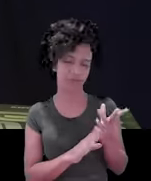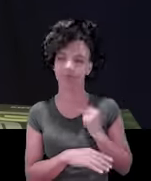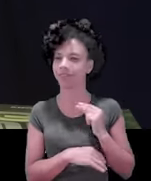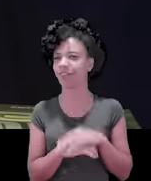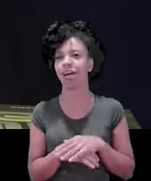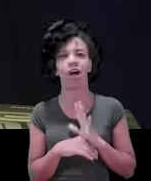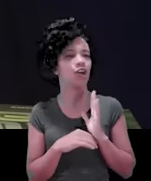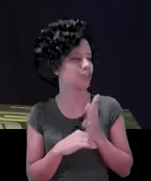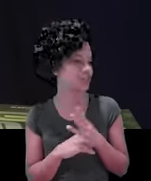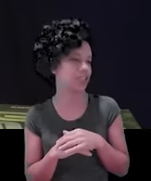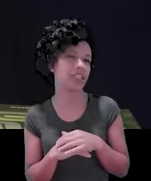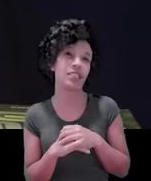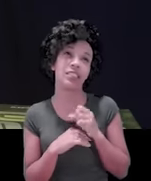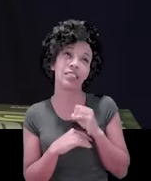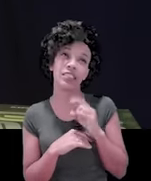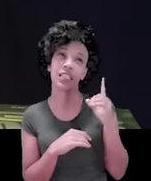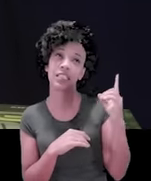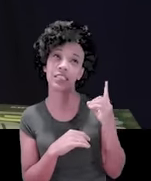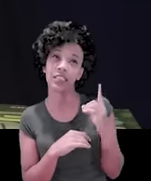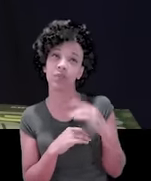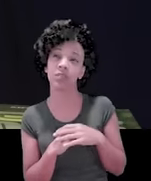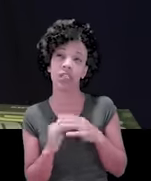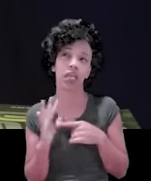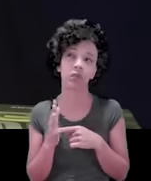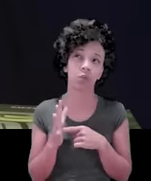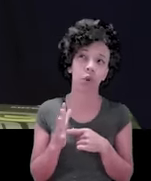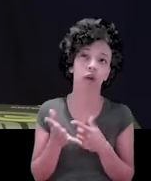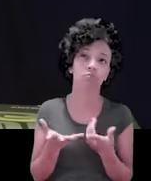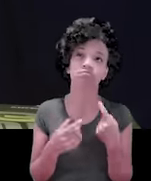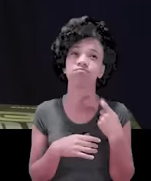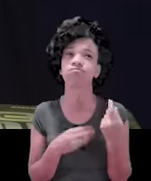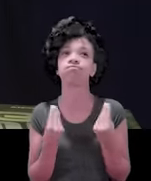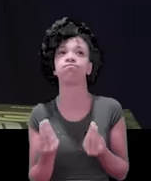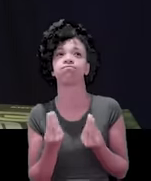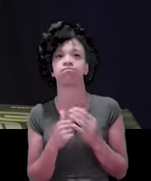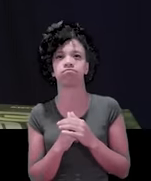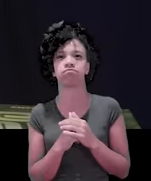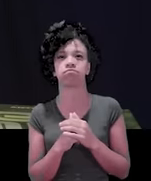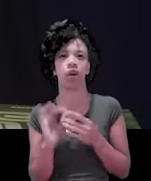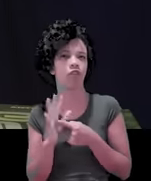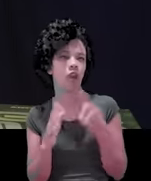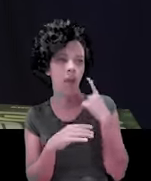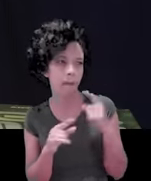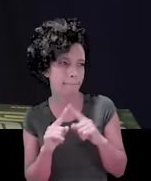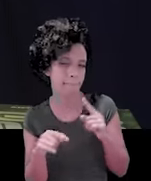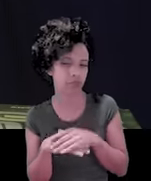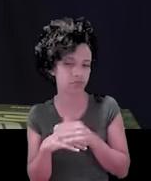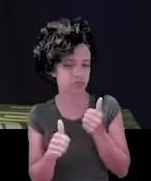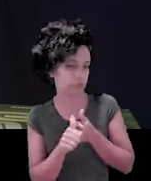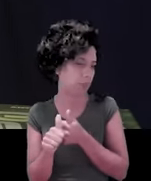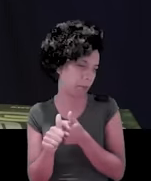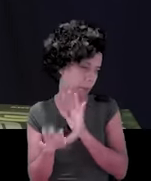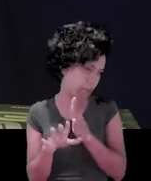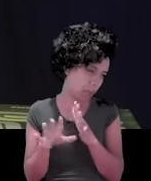meu irmão eu já tava assim se for da vontade de Deus se chama das fotos de novo amanhã o ponto a motosserra o som mais ou